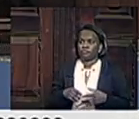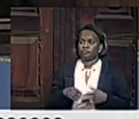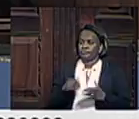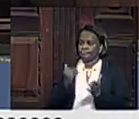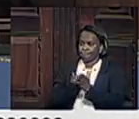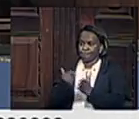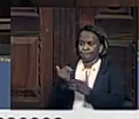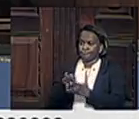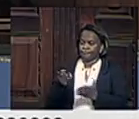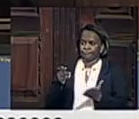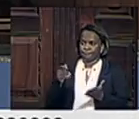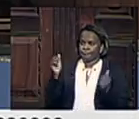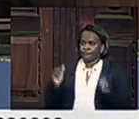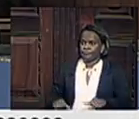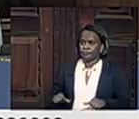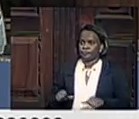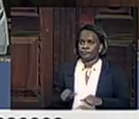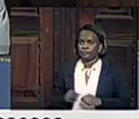Desproposital